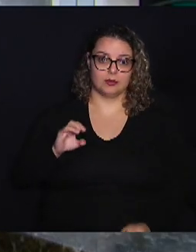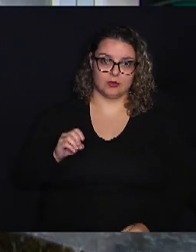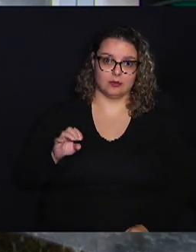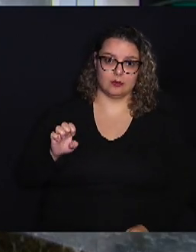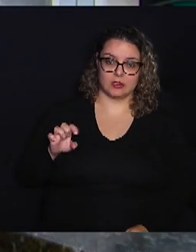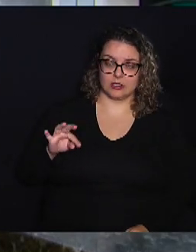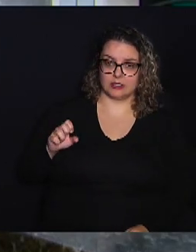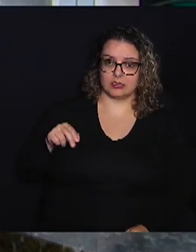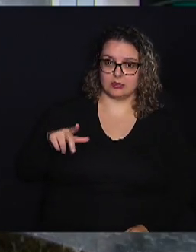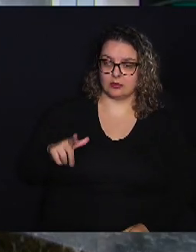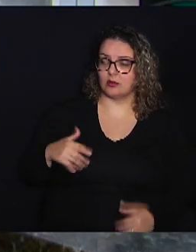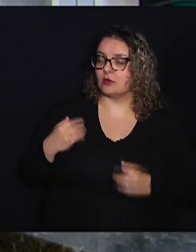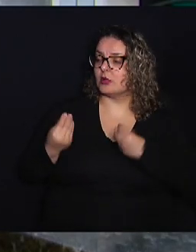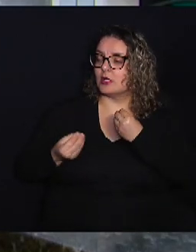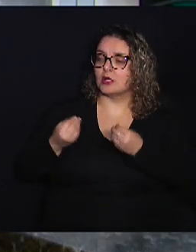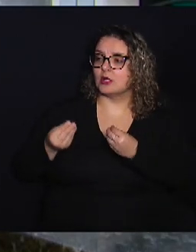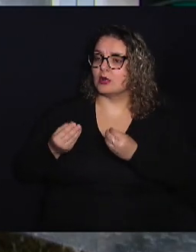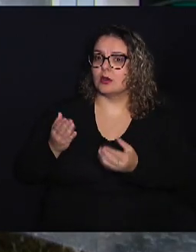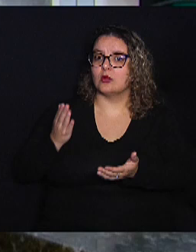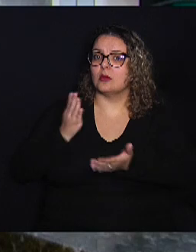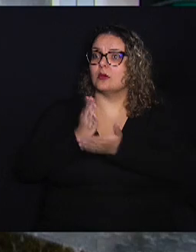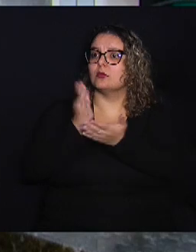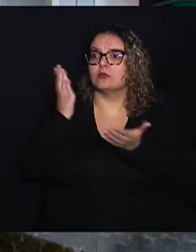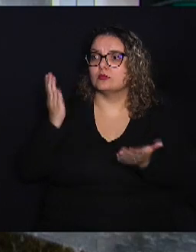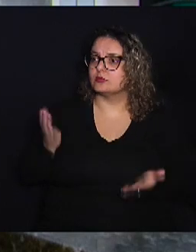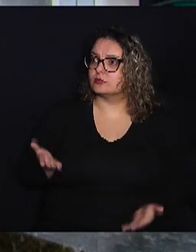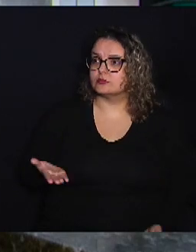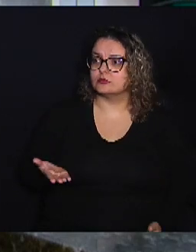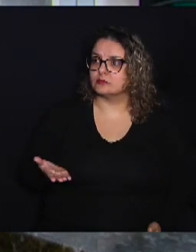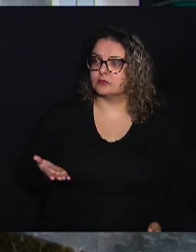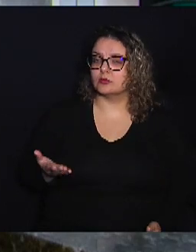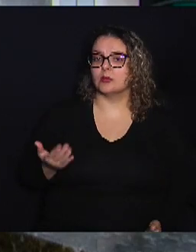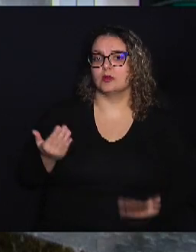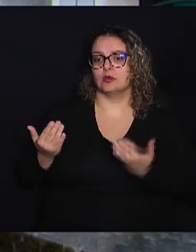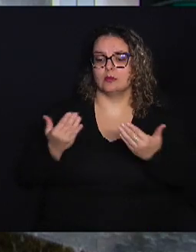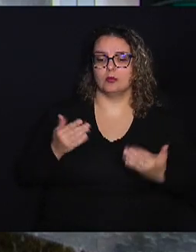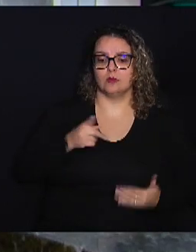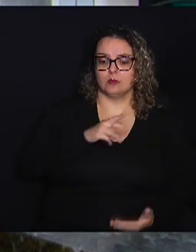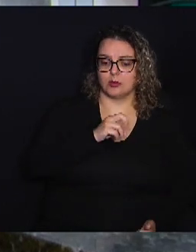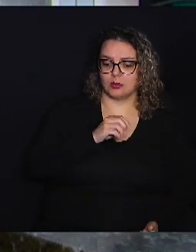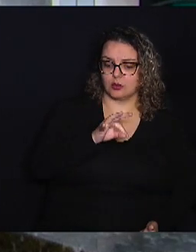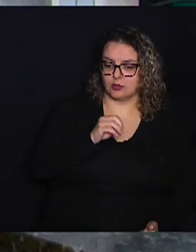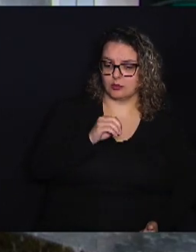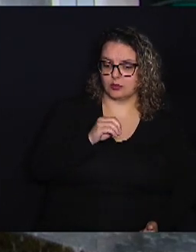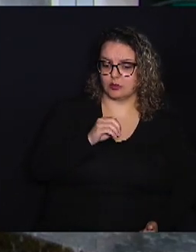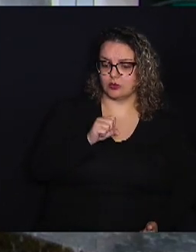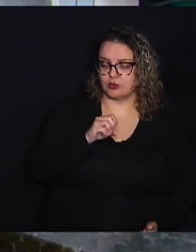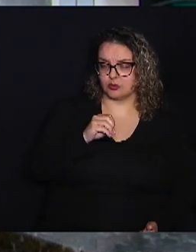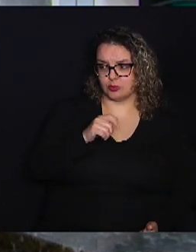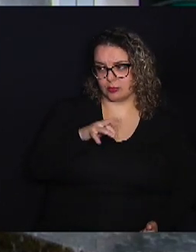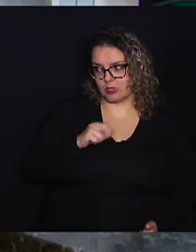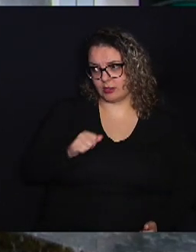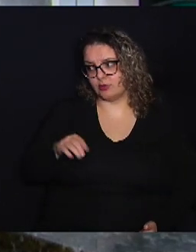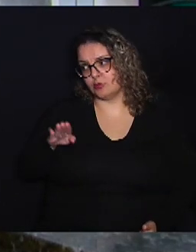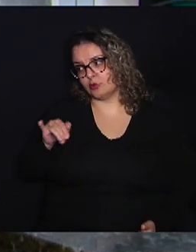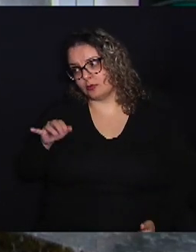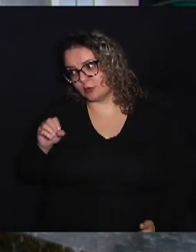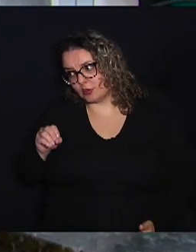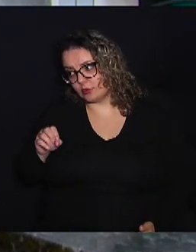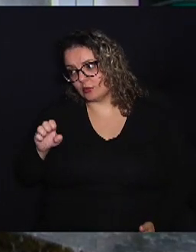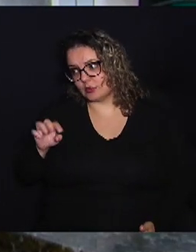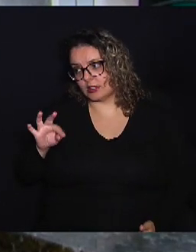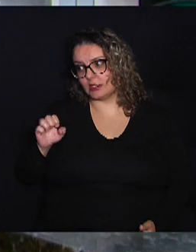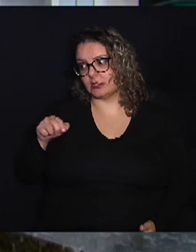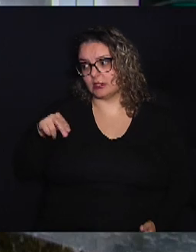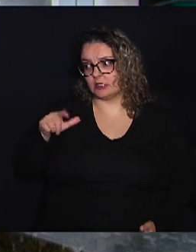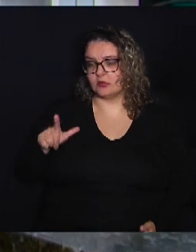De onde que surgiu essa comparação do protozoário para o bioetanol? Justamente porque